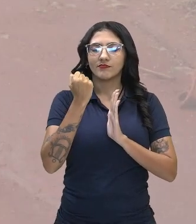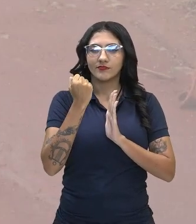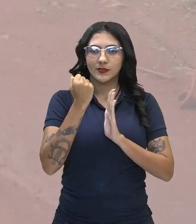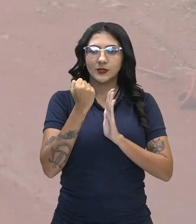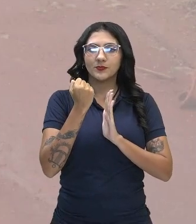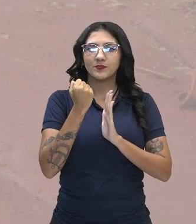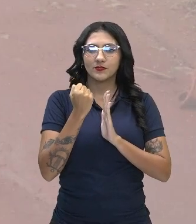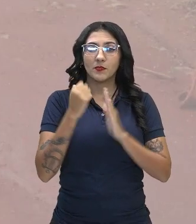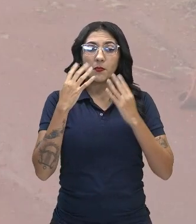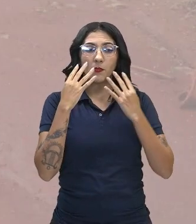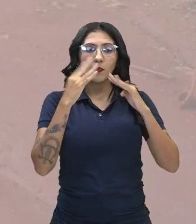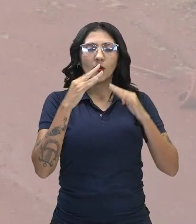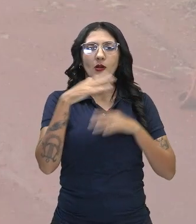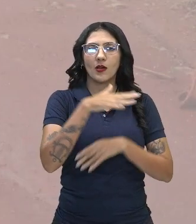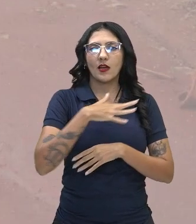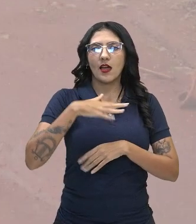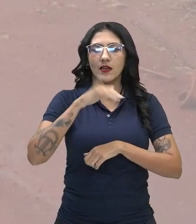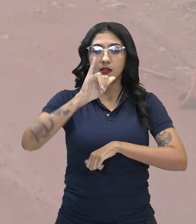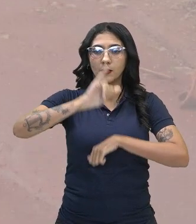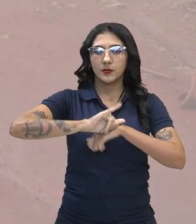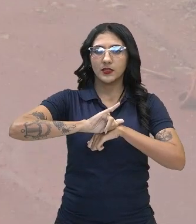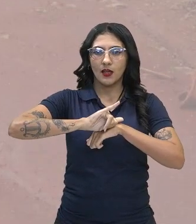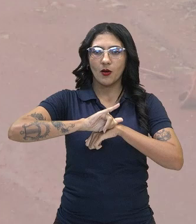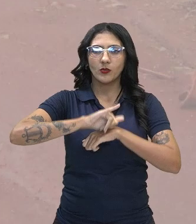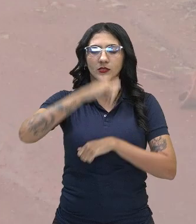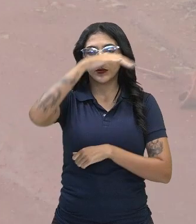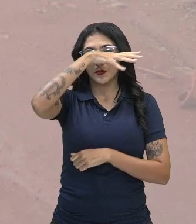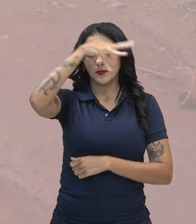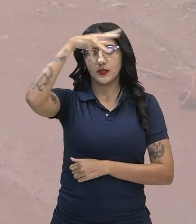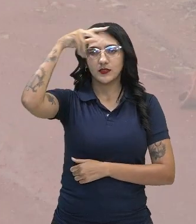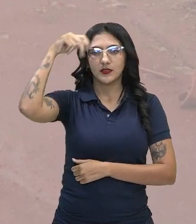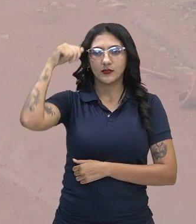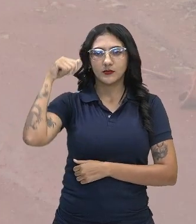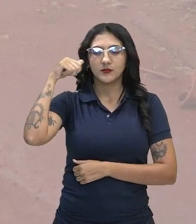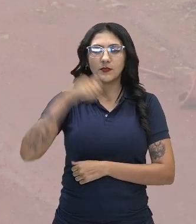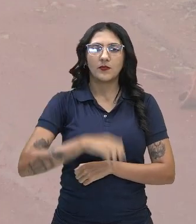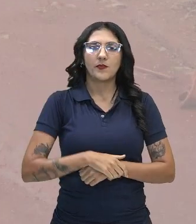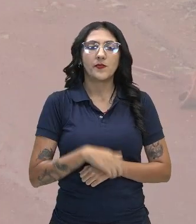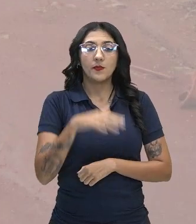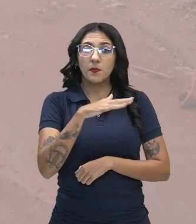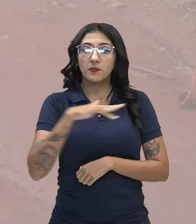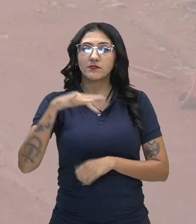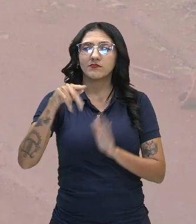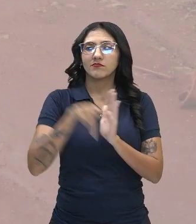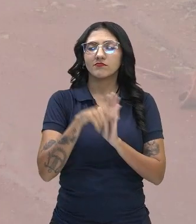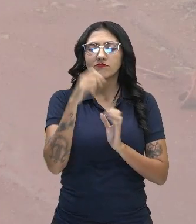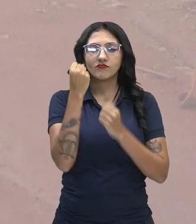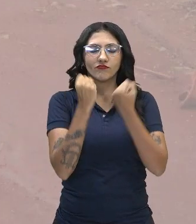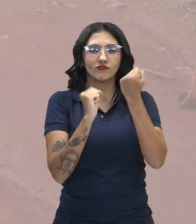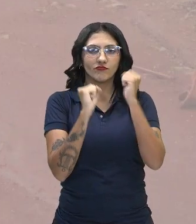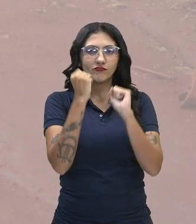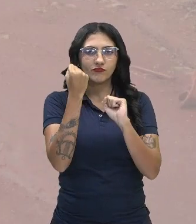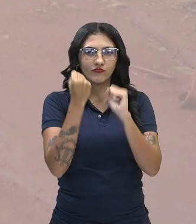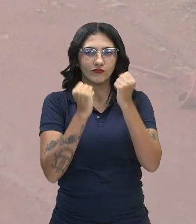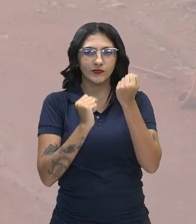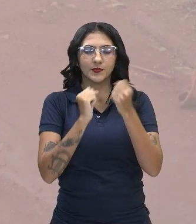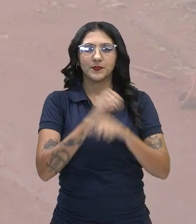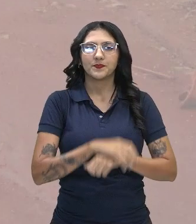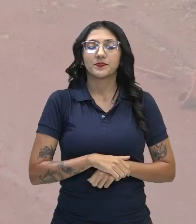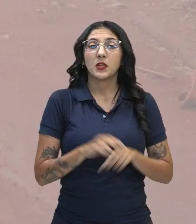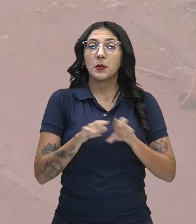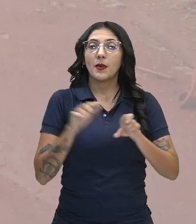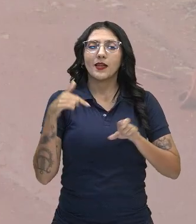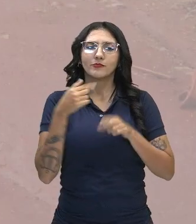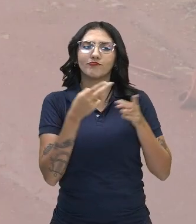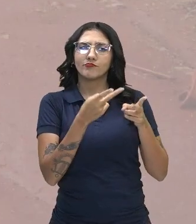Manaus, né, a capital do estado do Amazonas, como um polo industrial. né? Mas a gente observando que a Zona